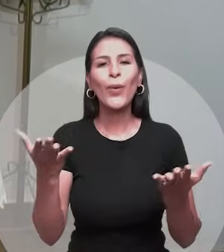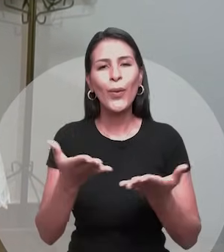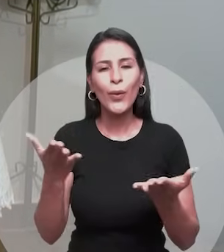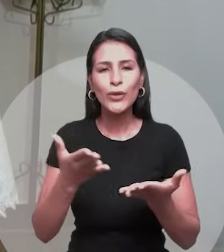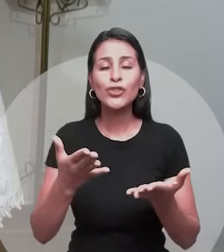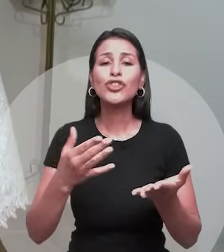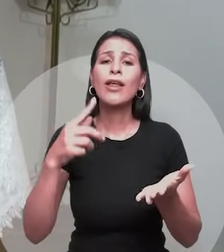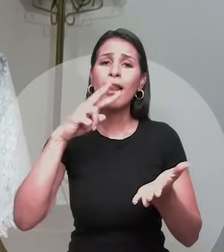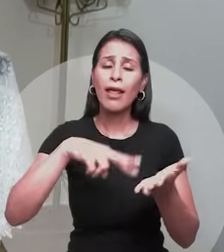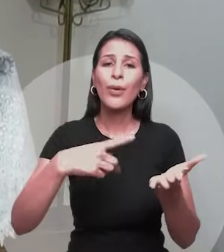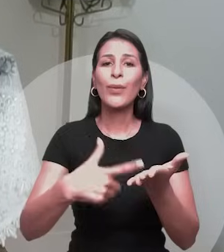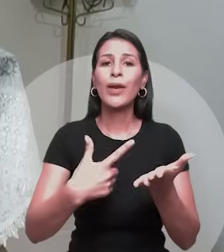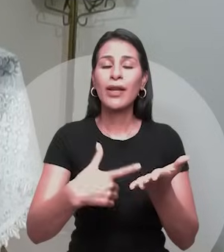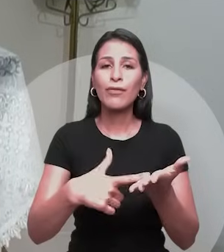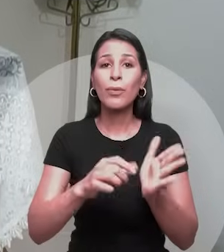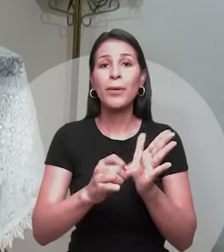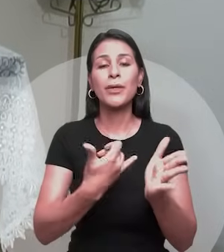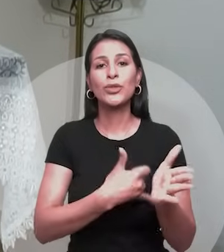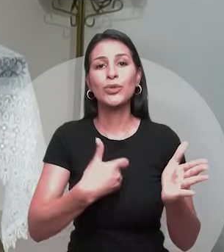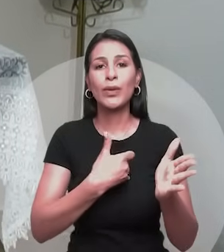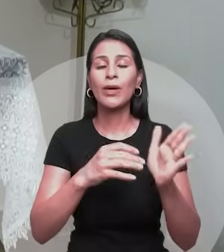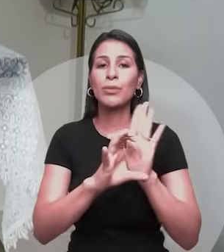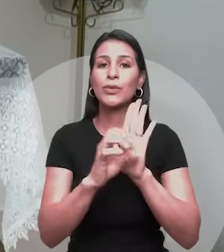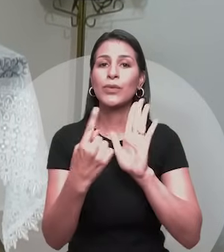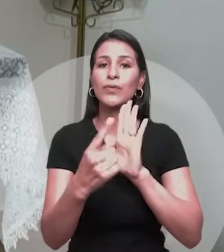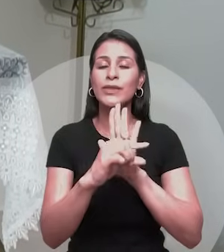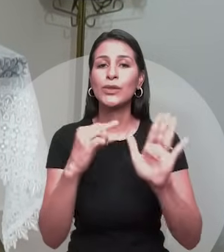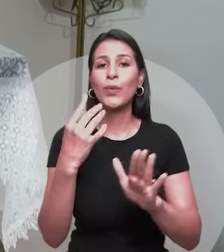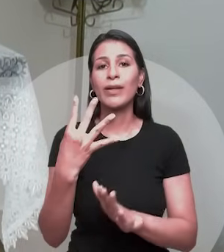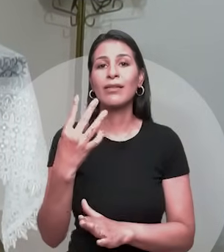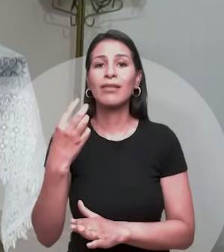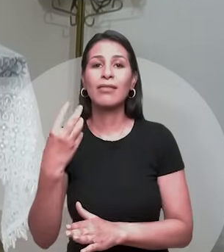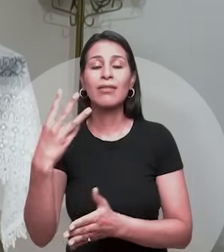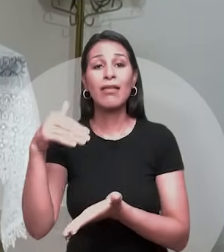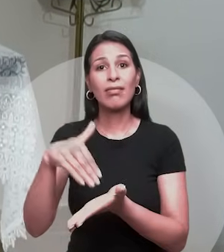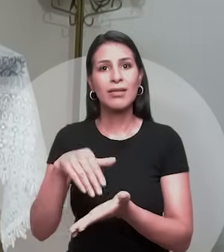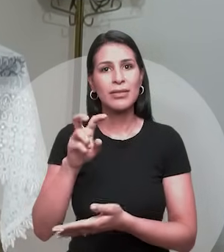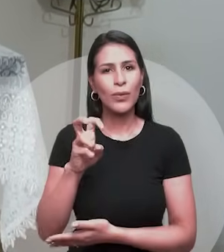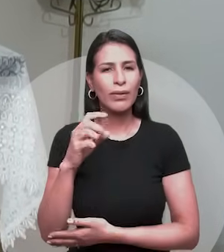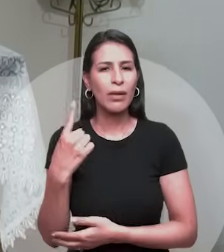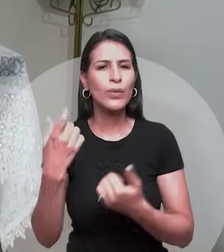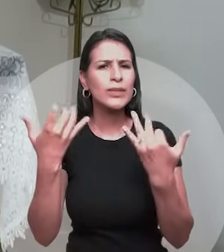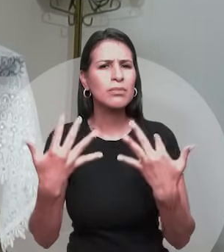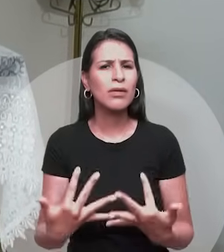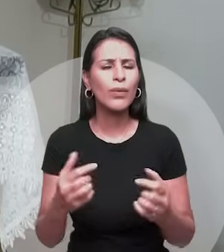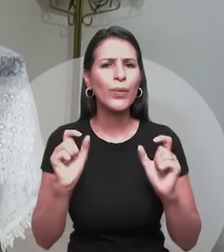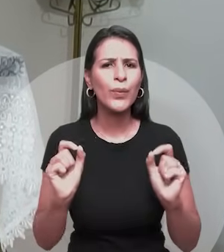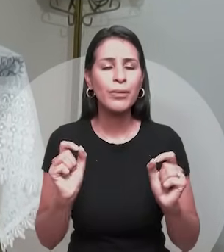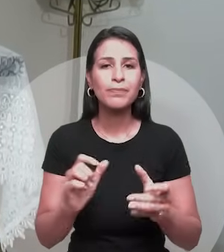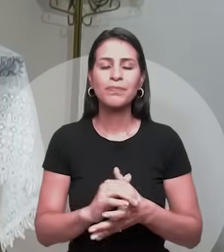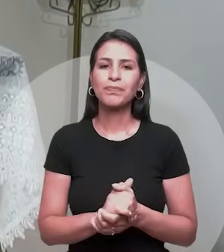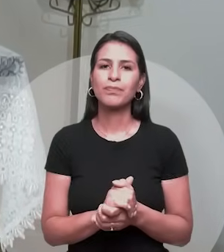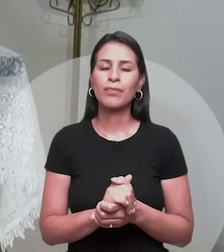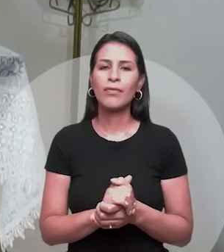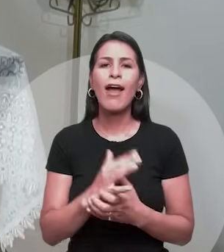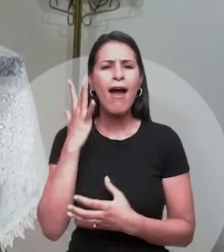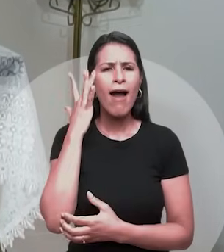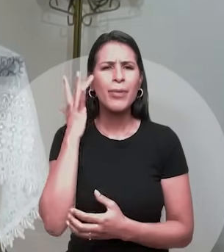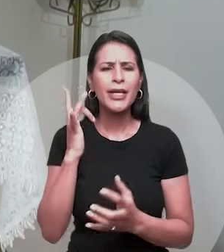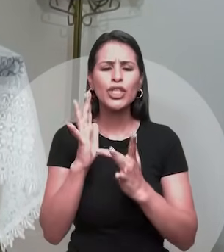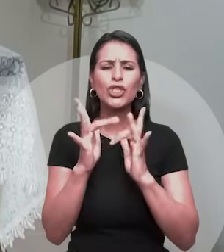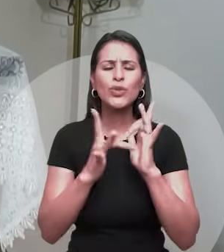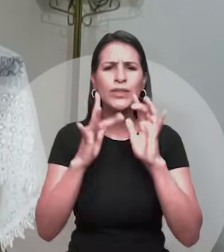capítulo 1, versículos 43 a 51. No dia seguinte, Jesus resolveu ir